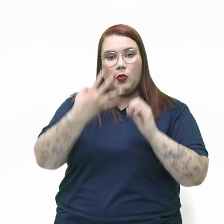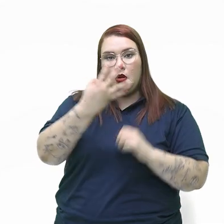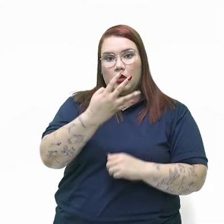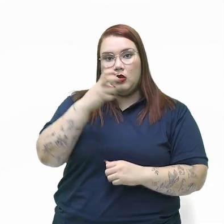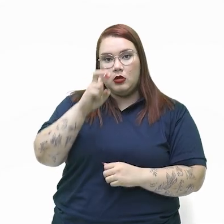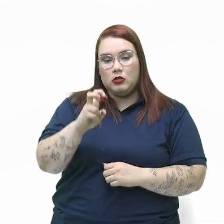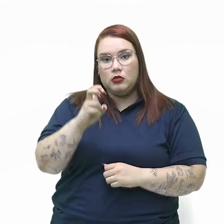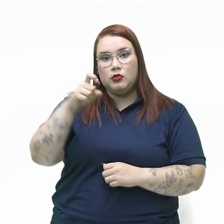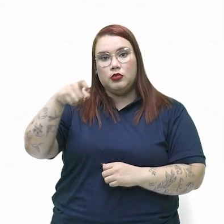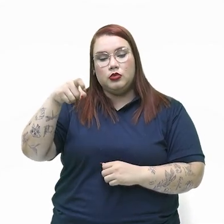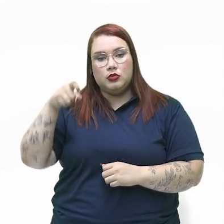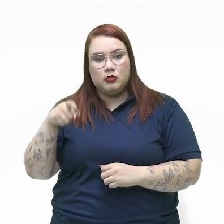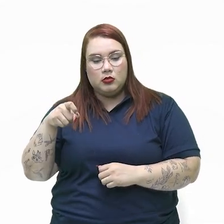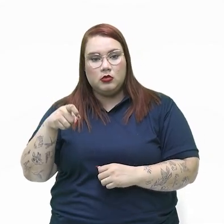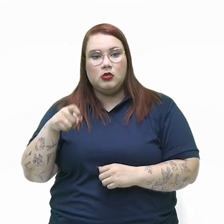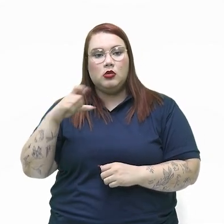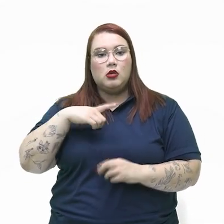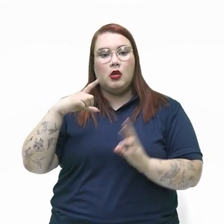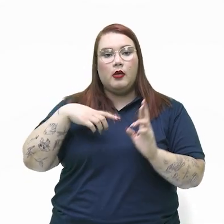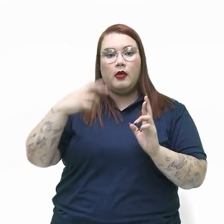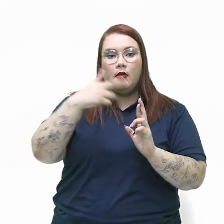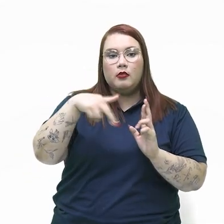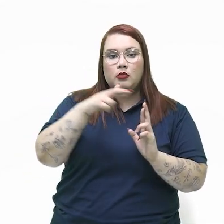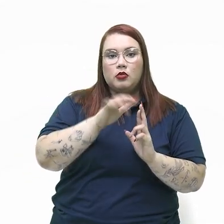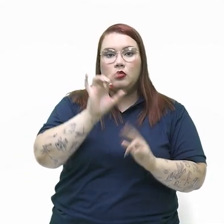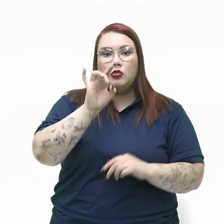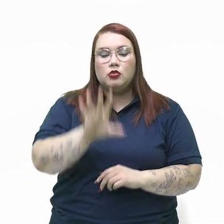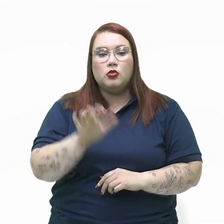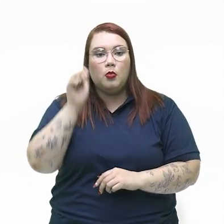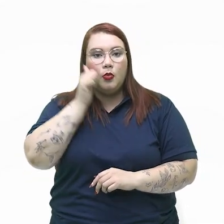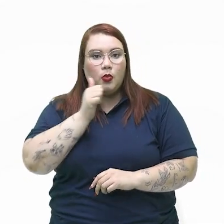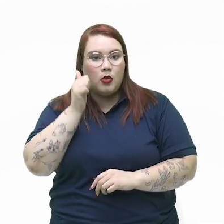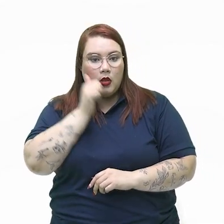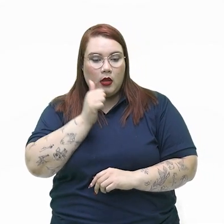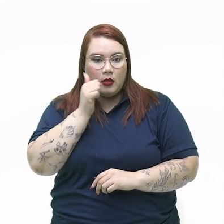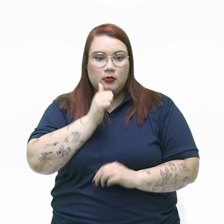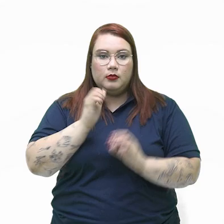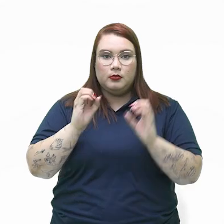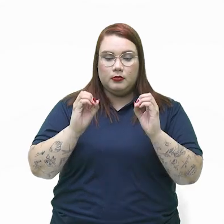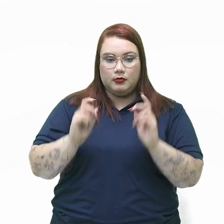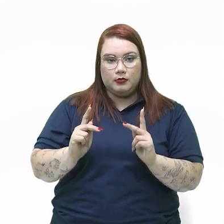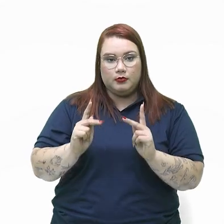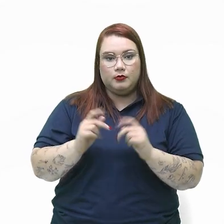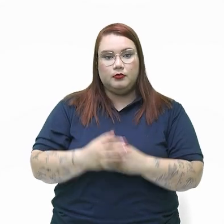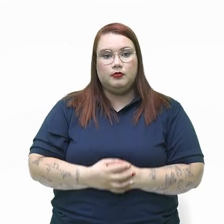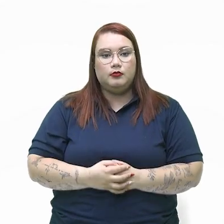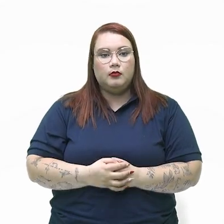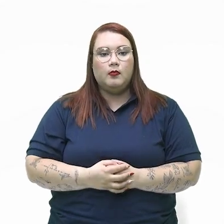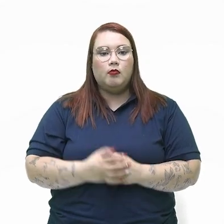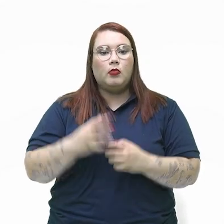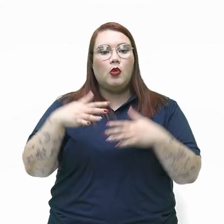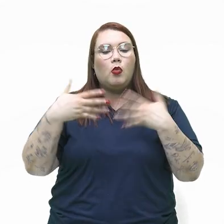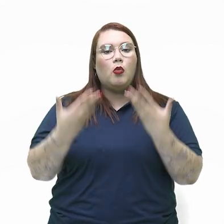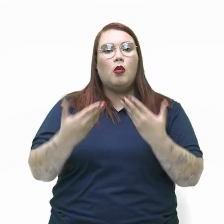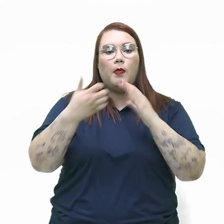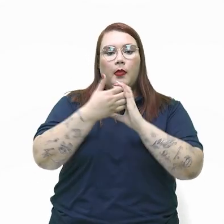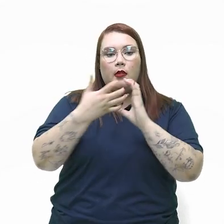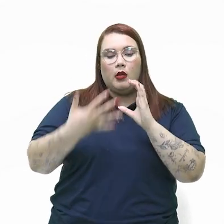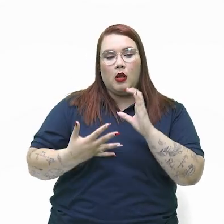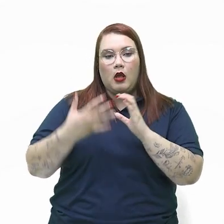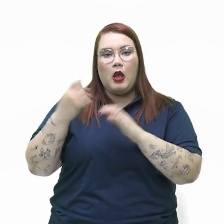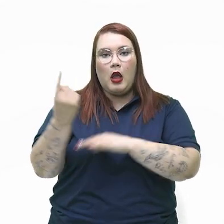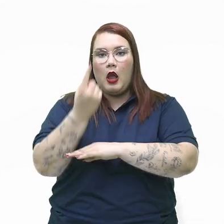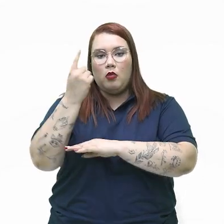45X. O que quer dizer isso? Que ele só acomete indivíduos do sexo feminino. Os sintomas e características são